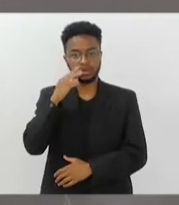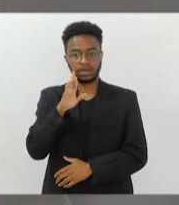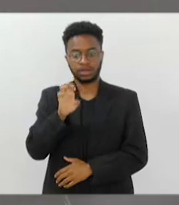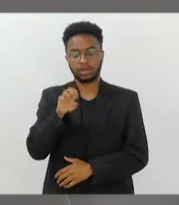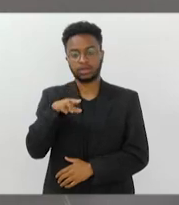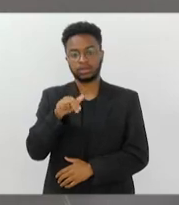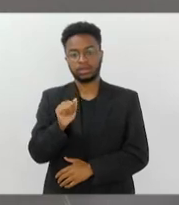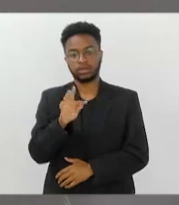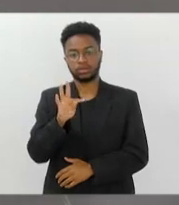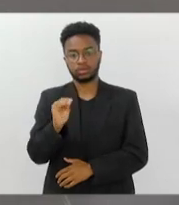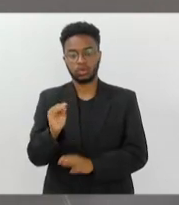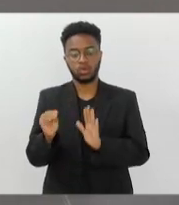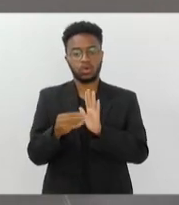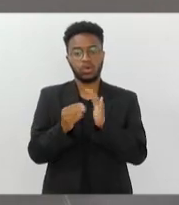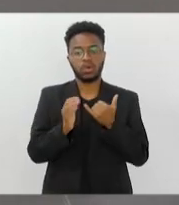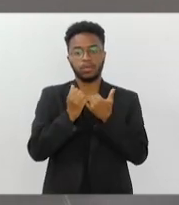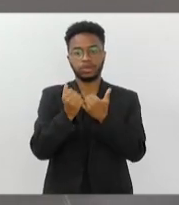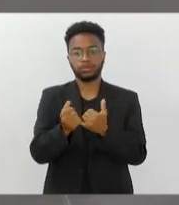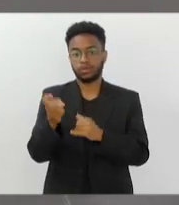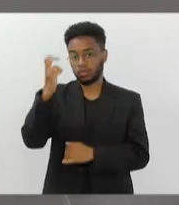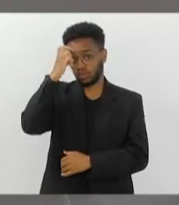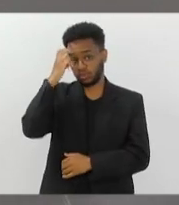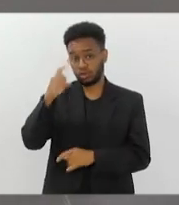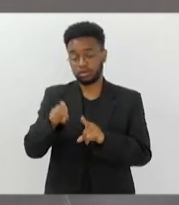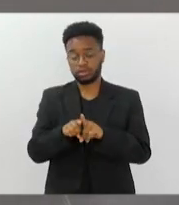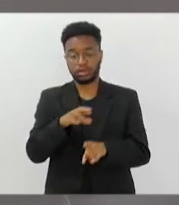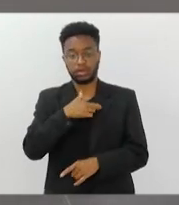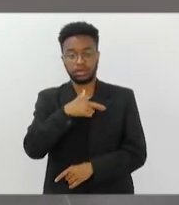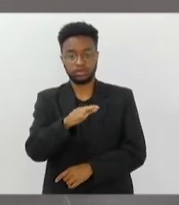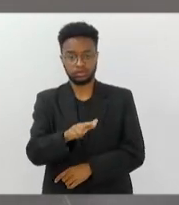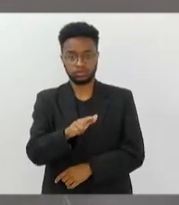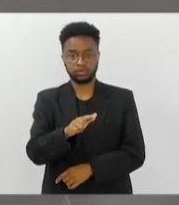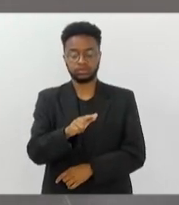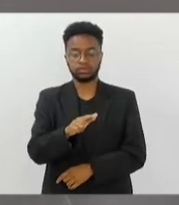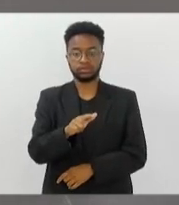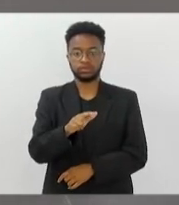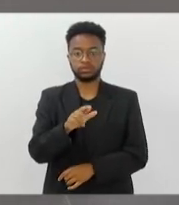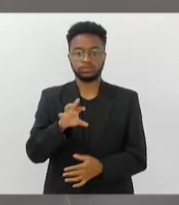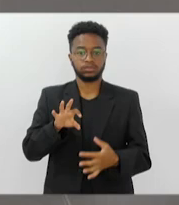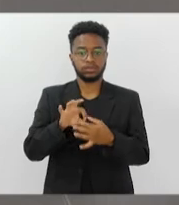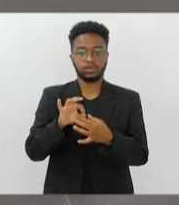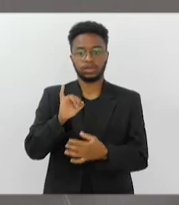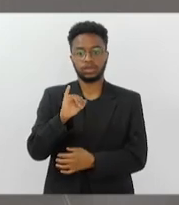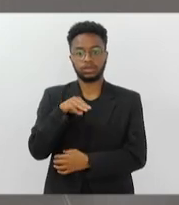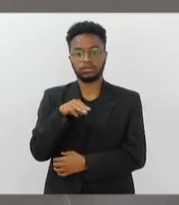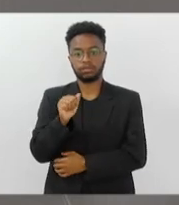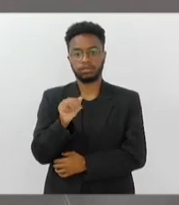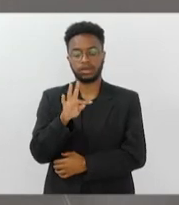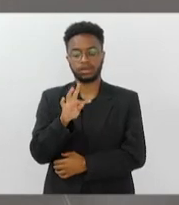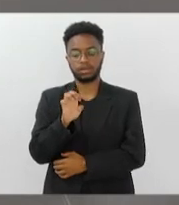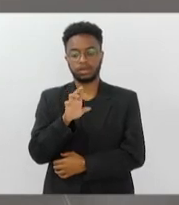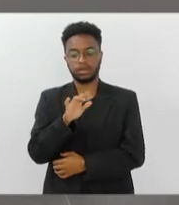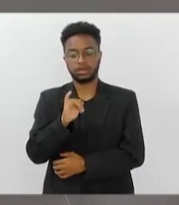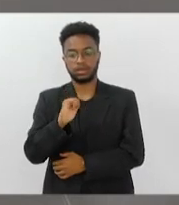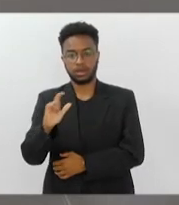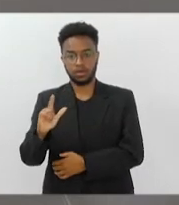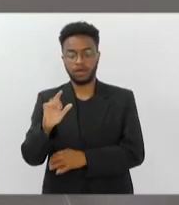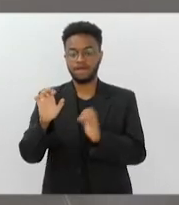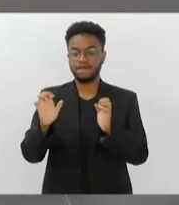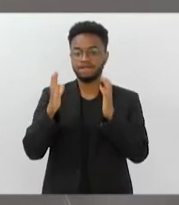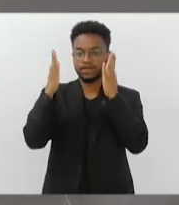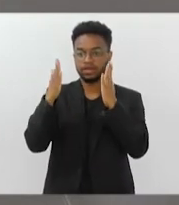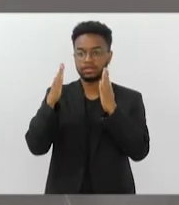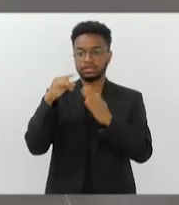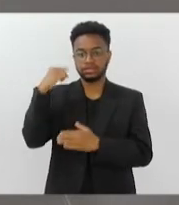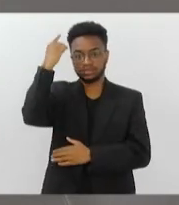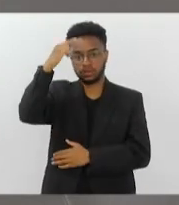que declara como patrimônio cultural e religioso de natureza imaterial do Estado do Rio de Janeiro a festa de